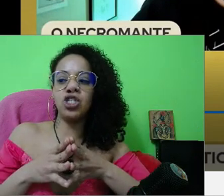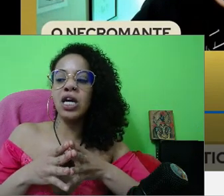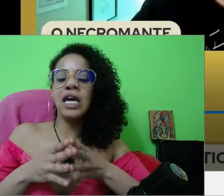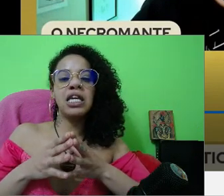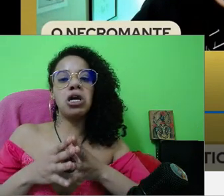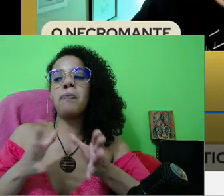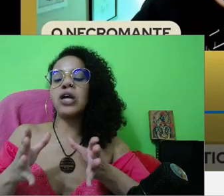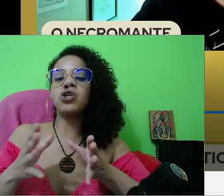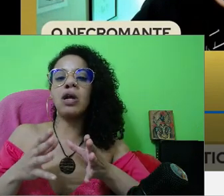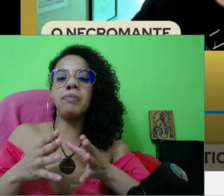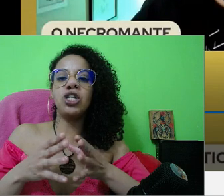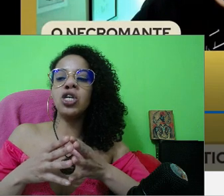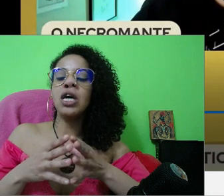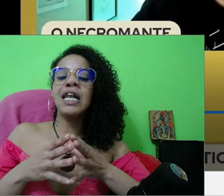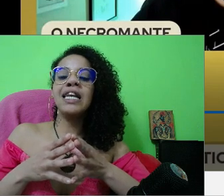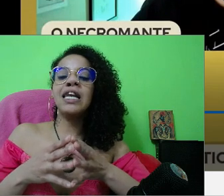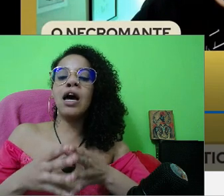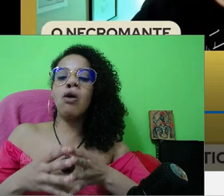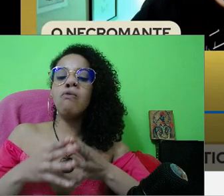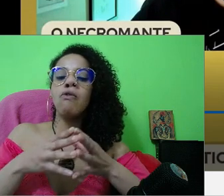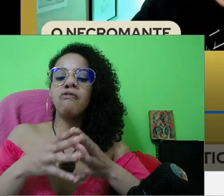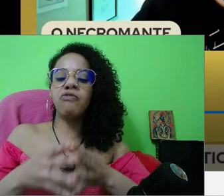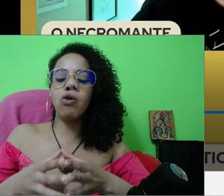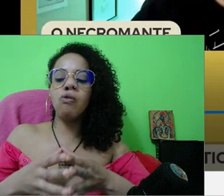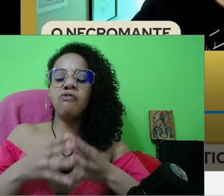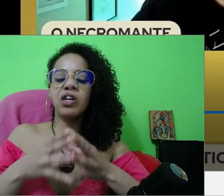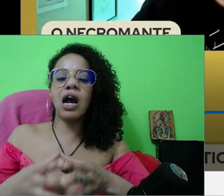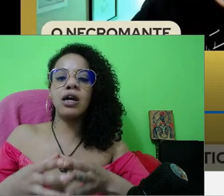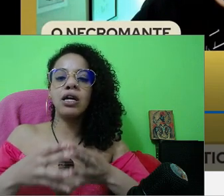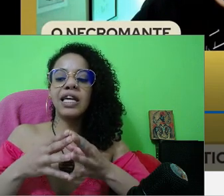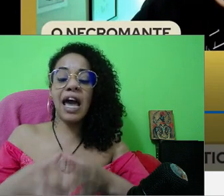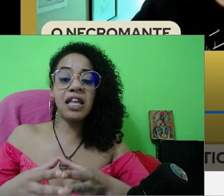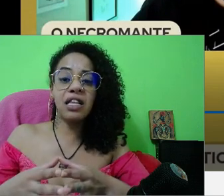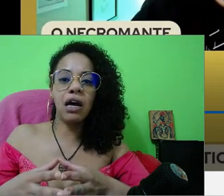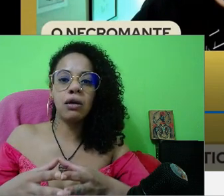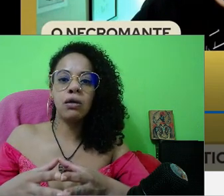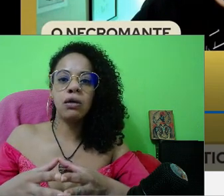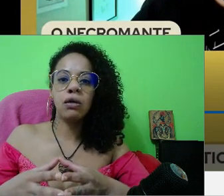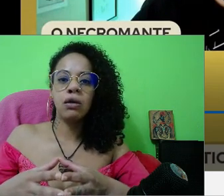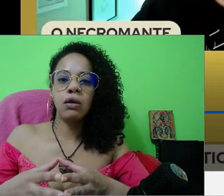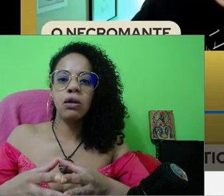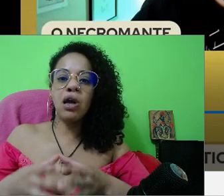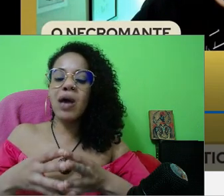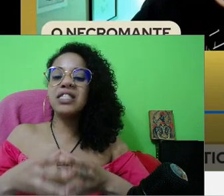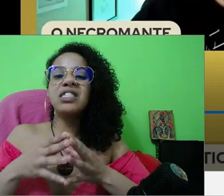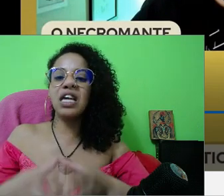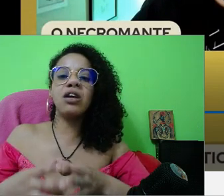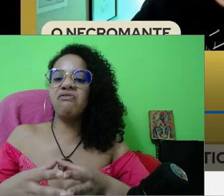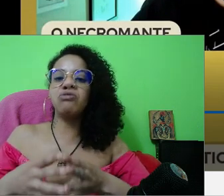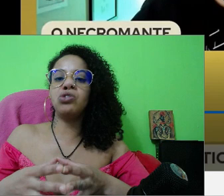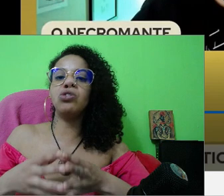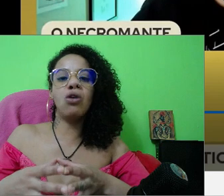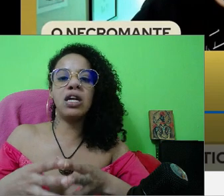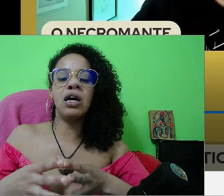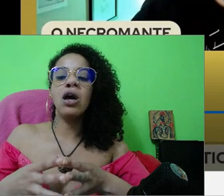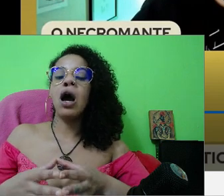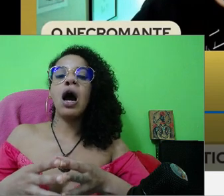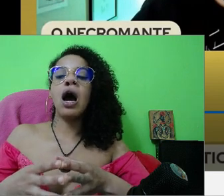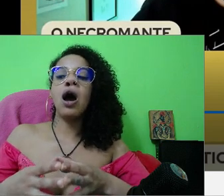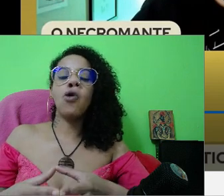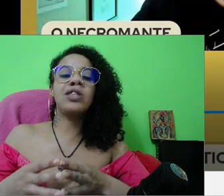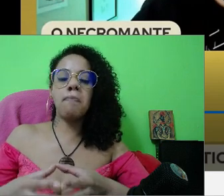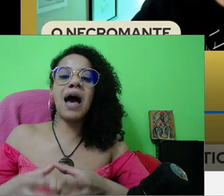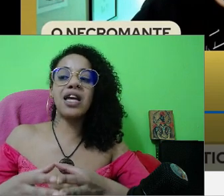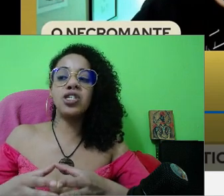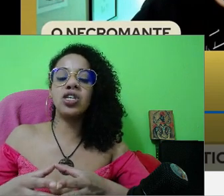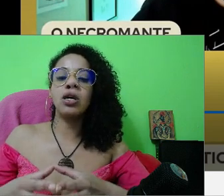é o modo operante que eu não vou ficar quieta não é assim que funciona